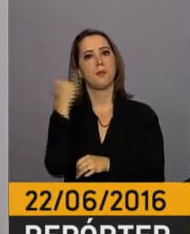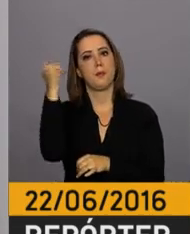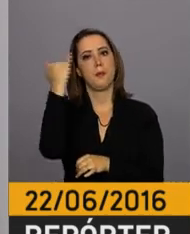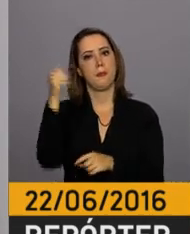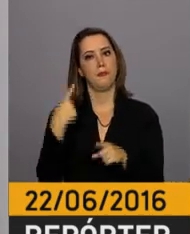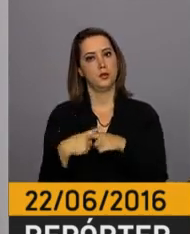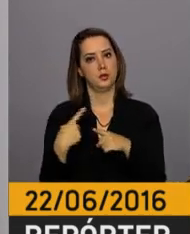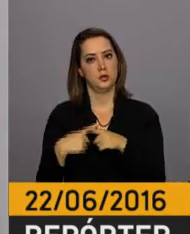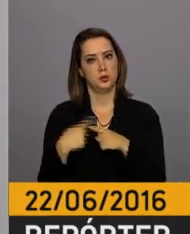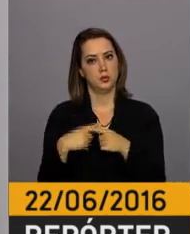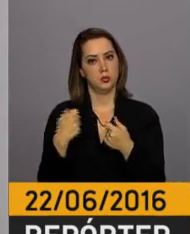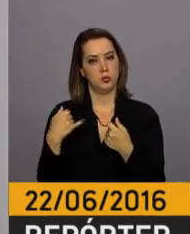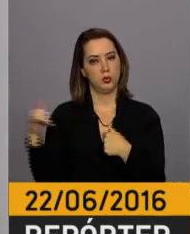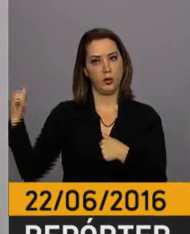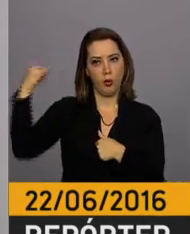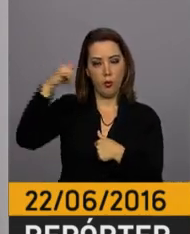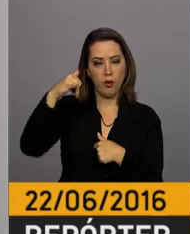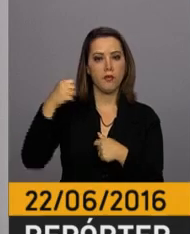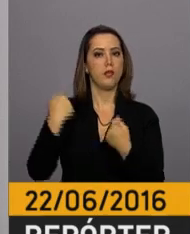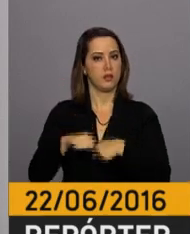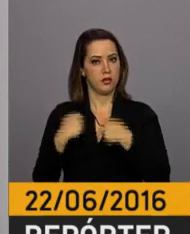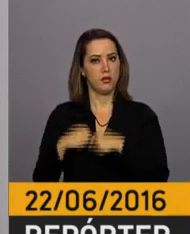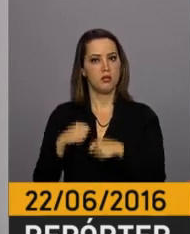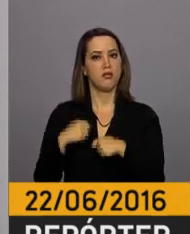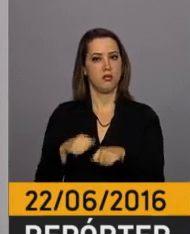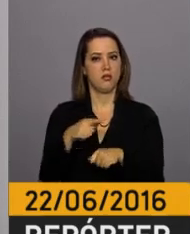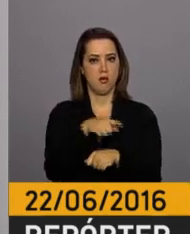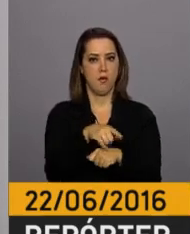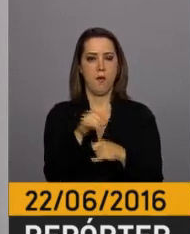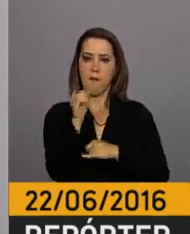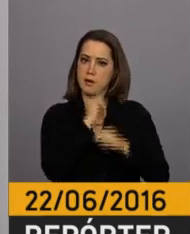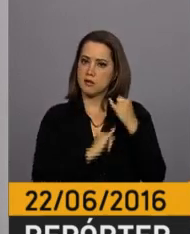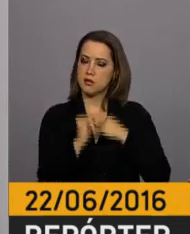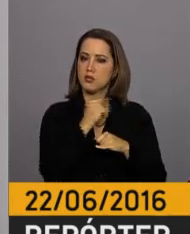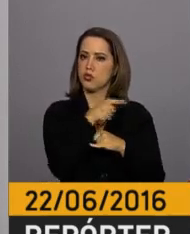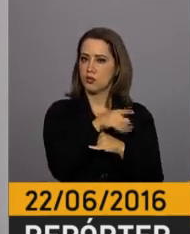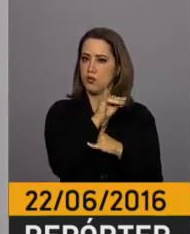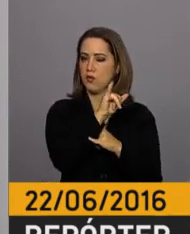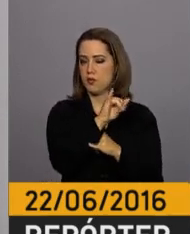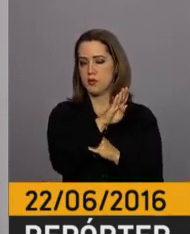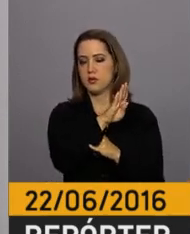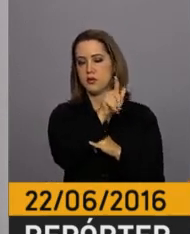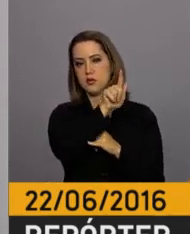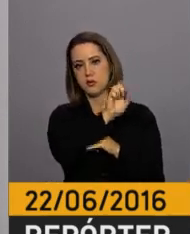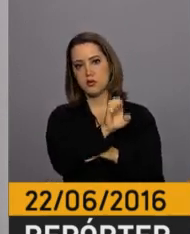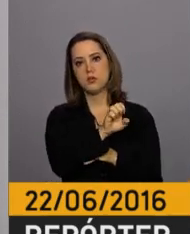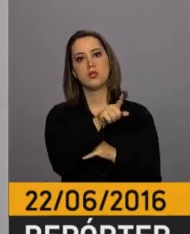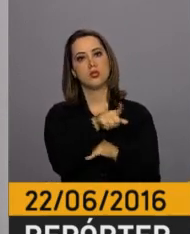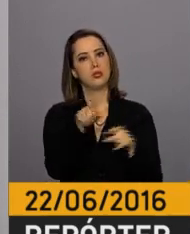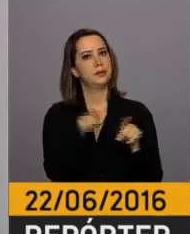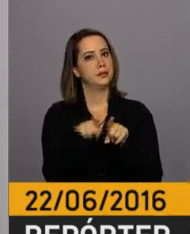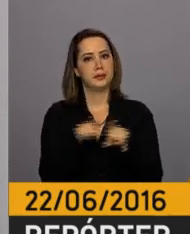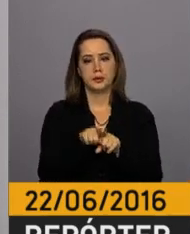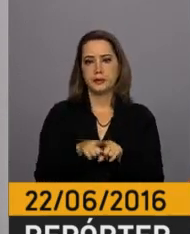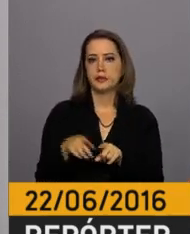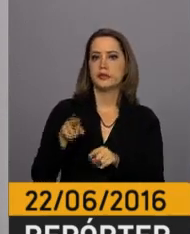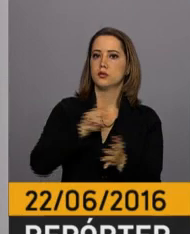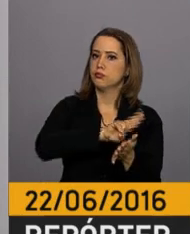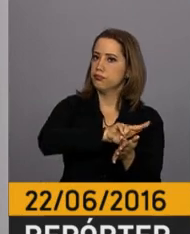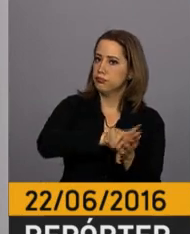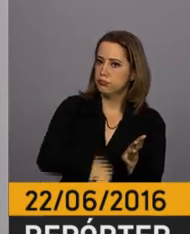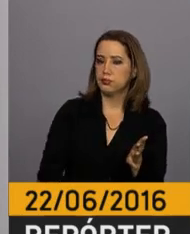mais as políticas públicas em áreas tão vastas como segurança alimentar POF